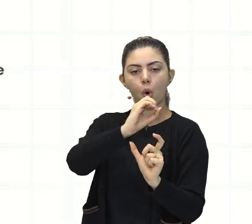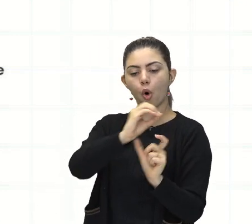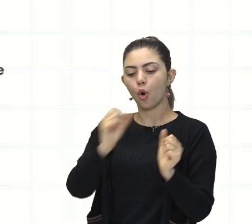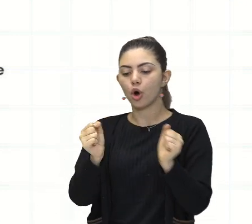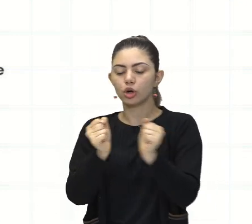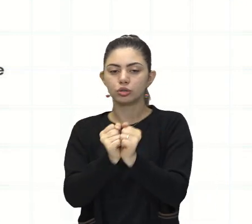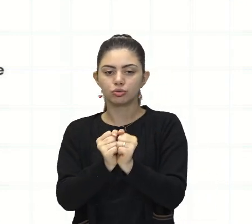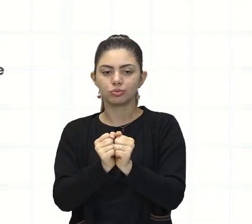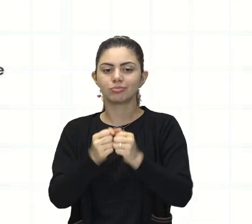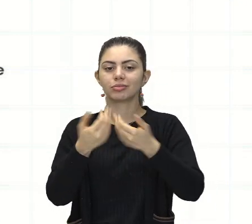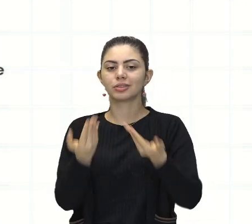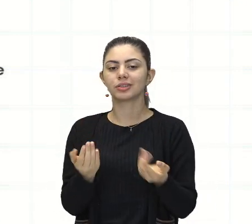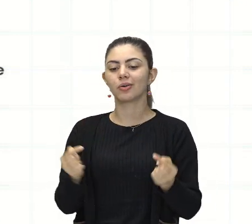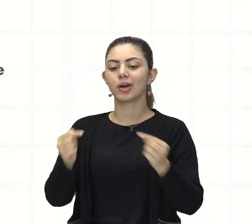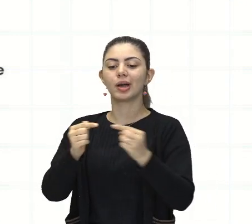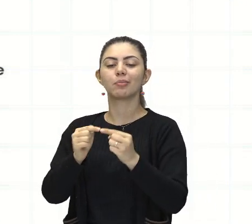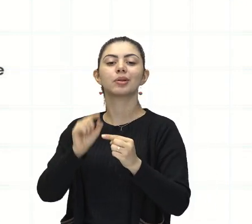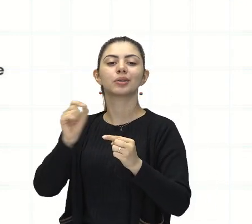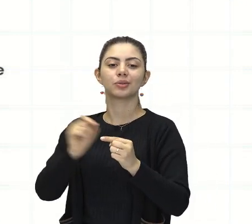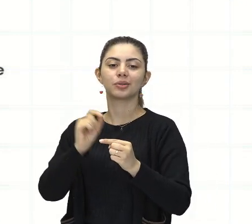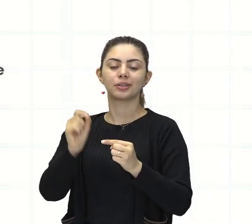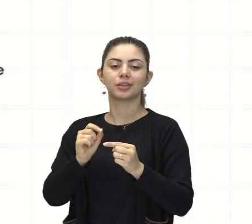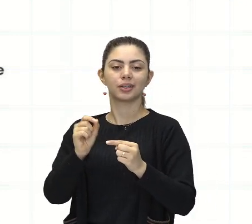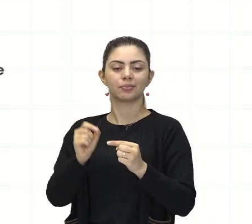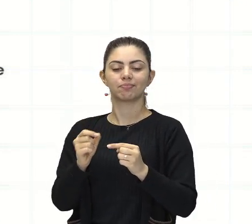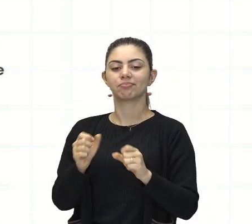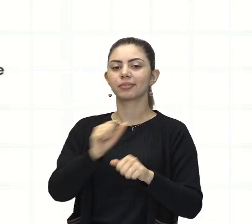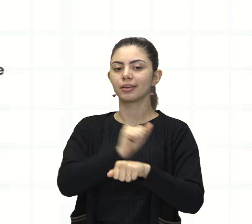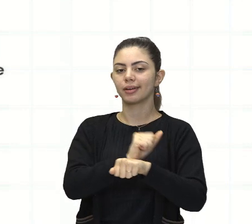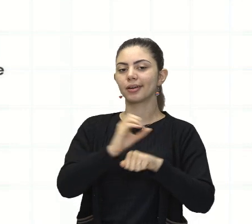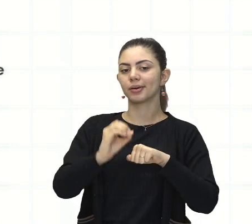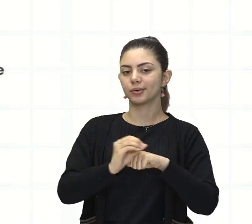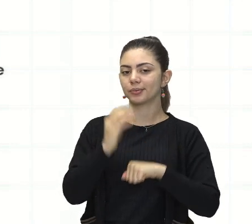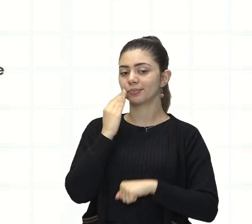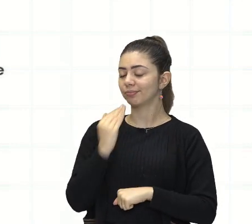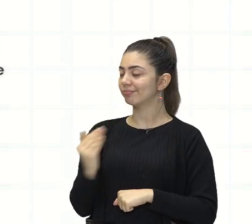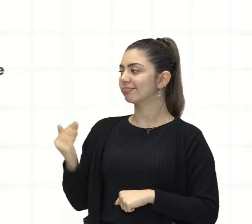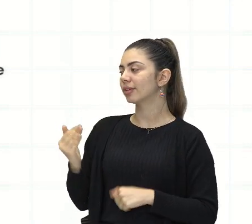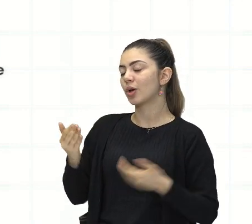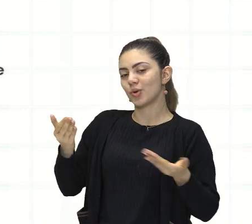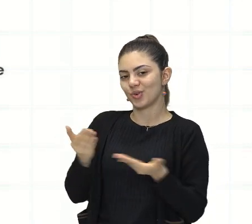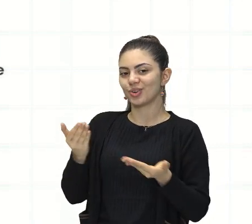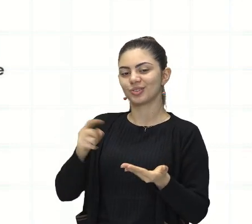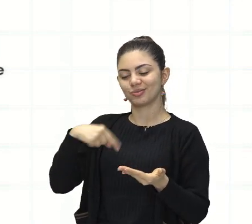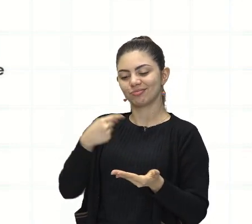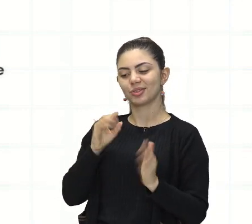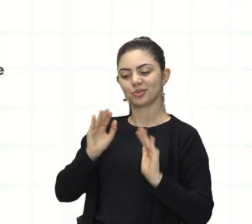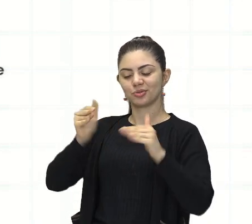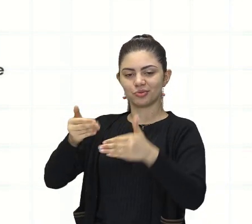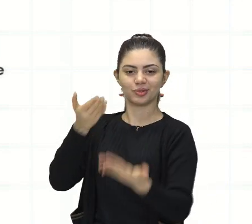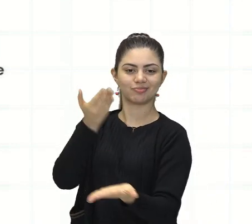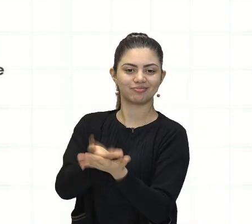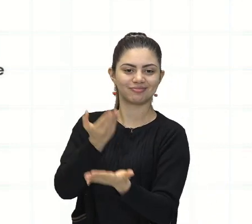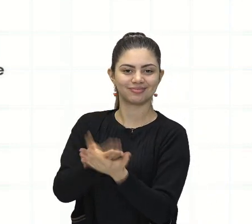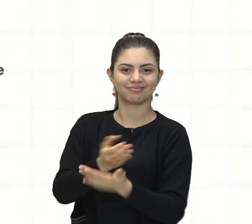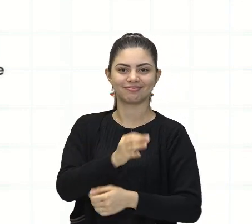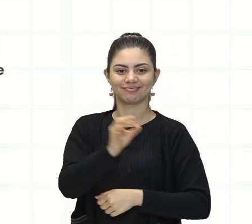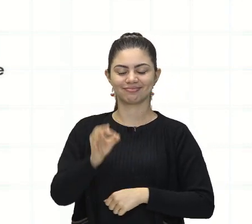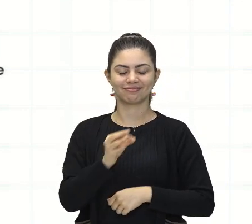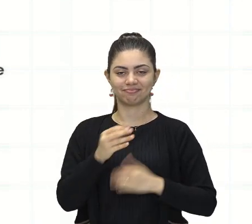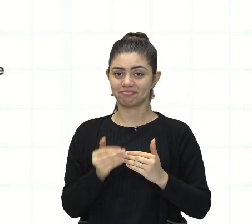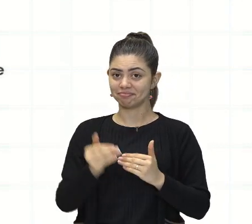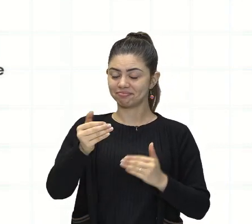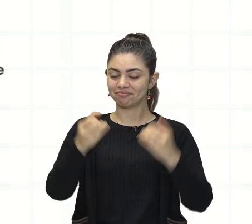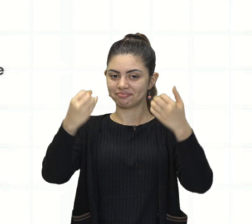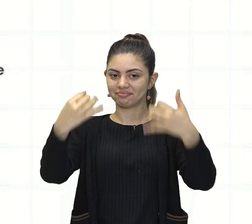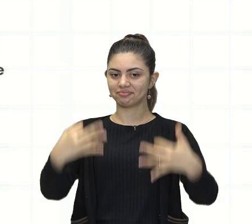nós chamamos de artigo, que é justamente sobre o que nós vamos desenvolver daqui a